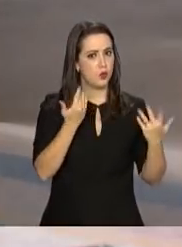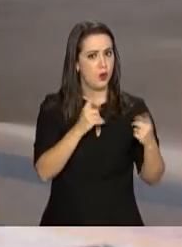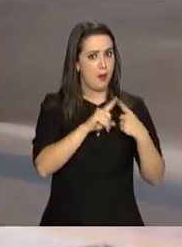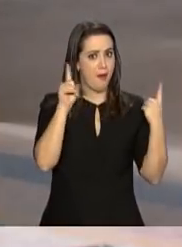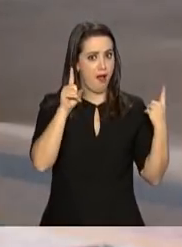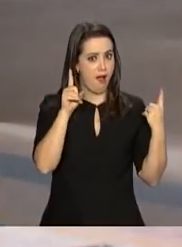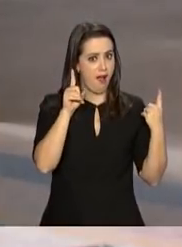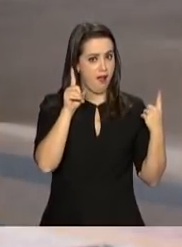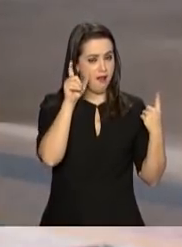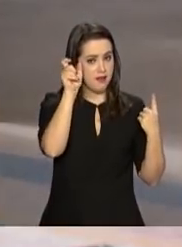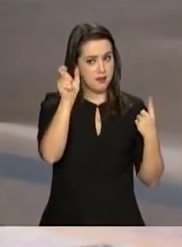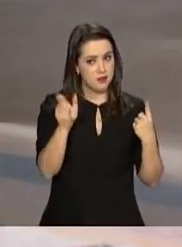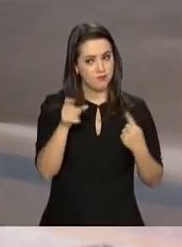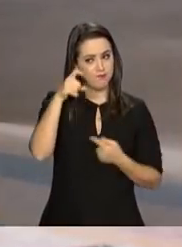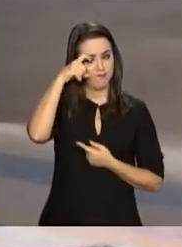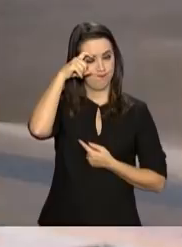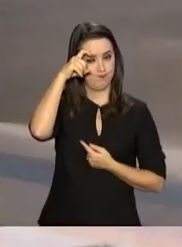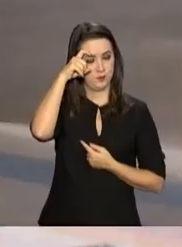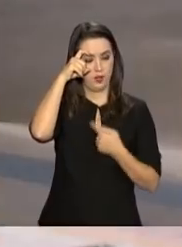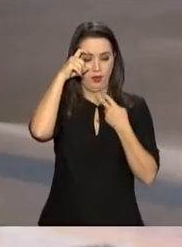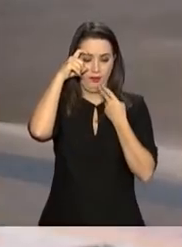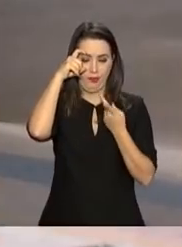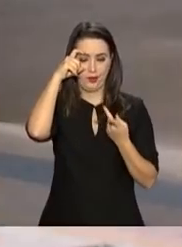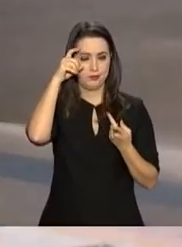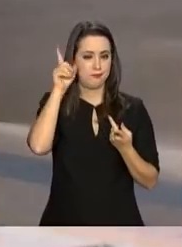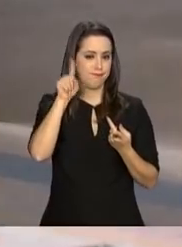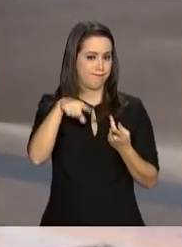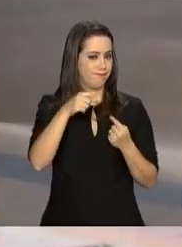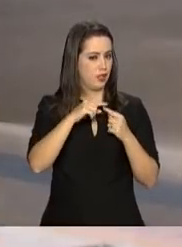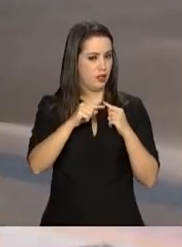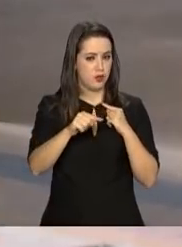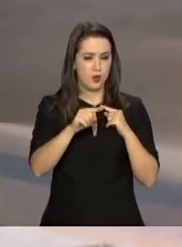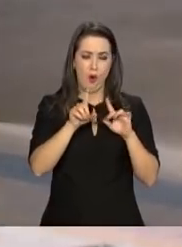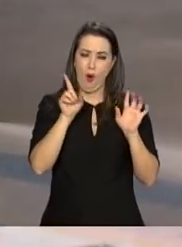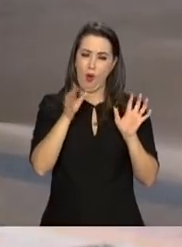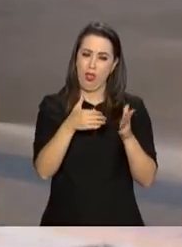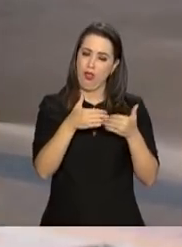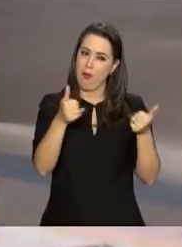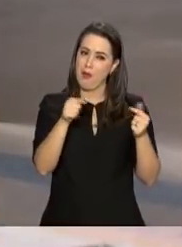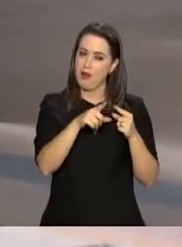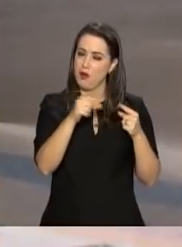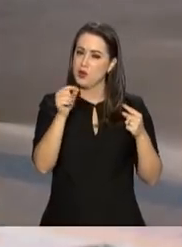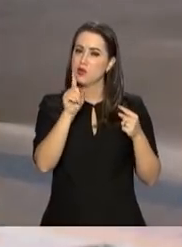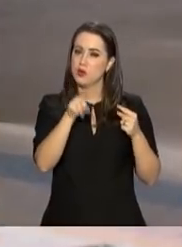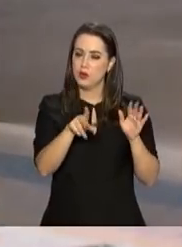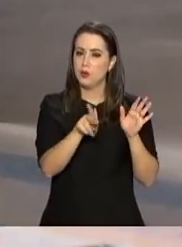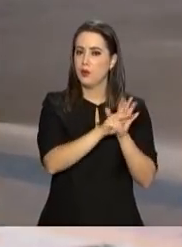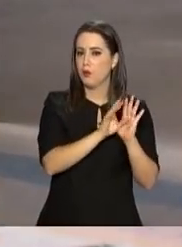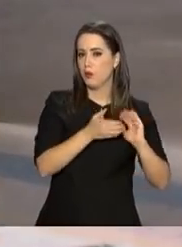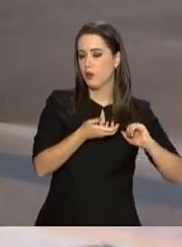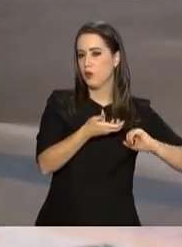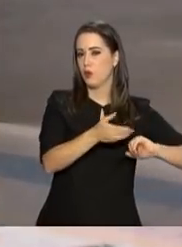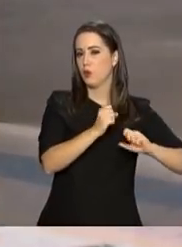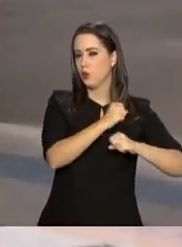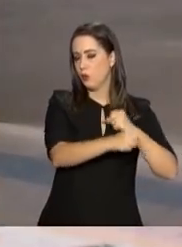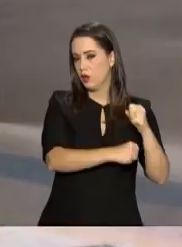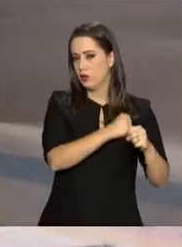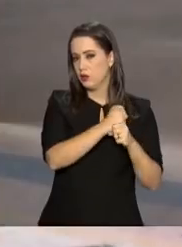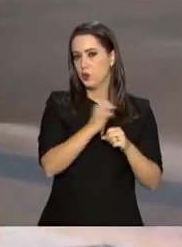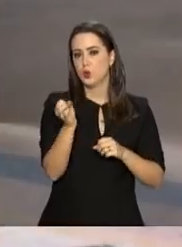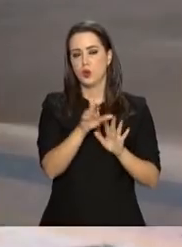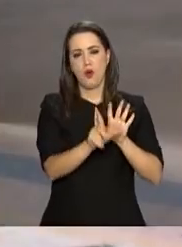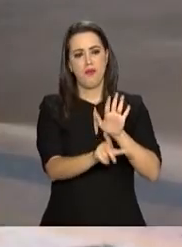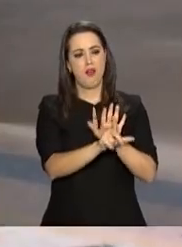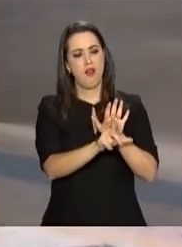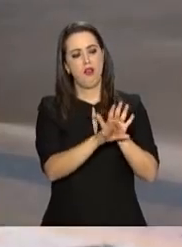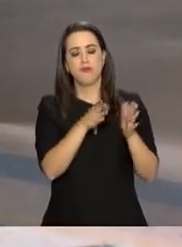da da Justiça Sérgio moro ele disse que acha mais prudente que esse tipo de de assunto seja tratado pelo Congresso Nacional no ano que vem numa nova